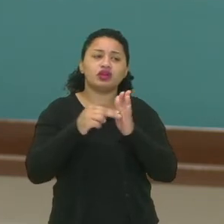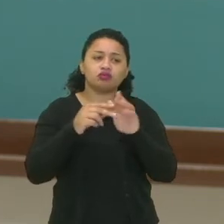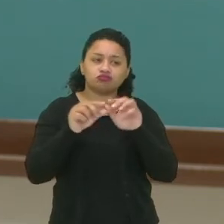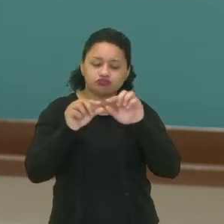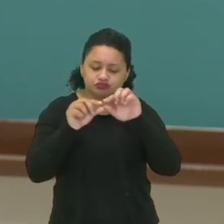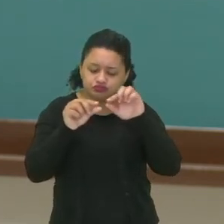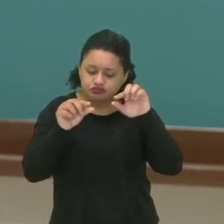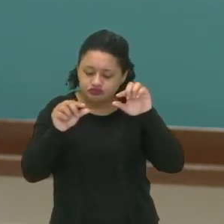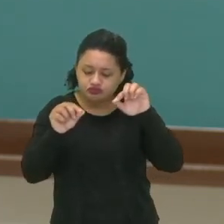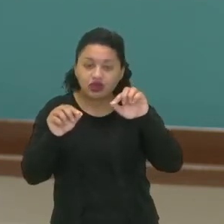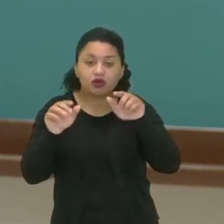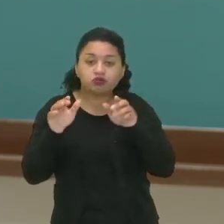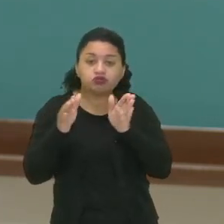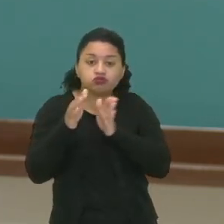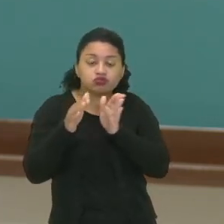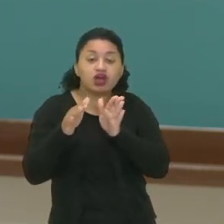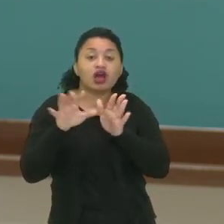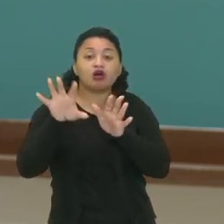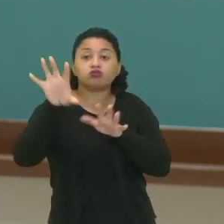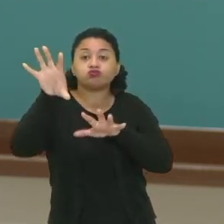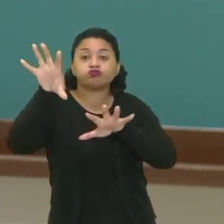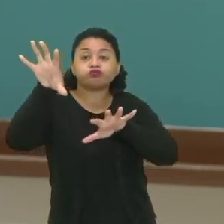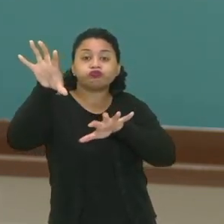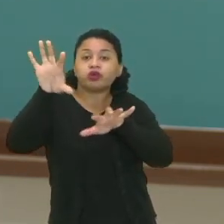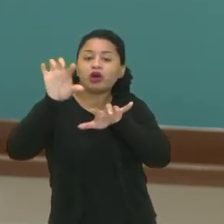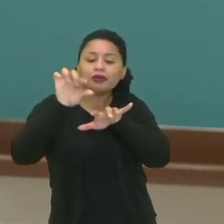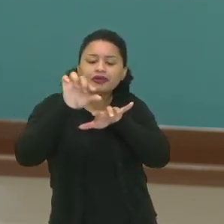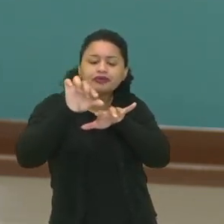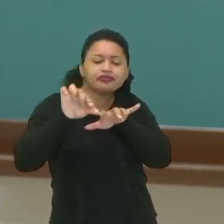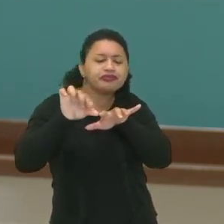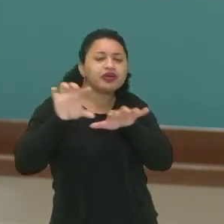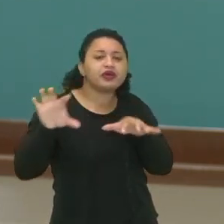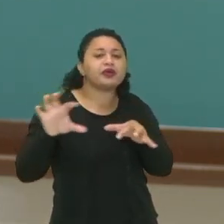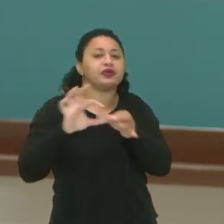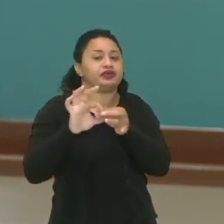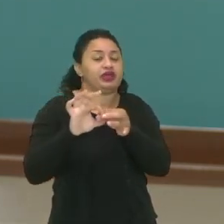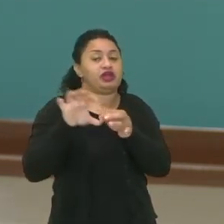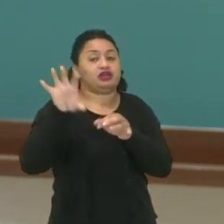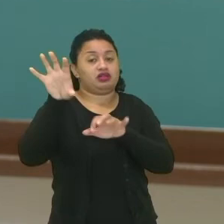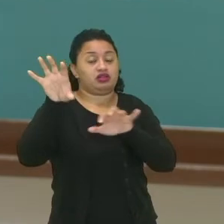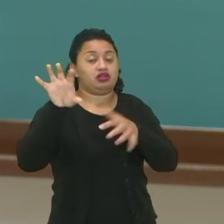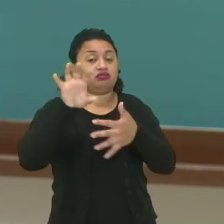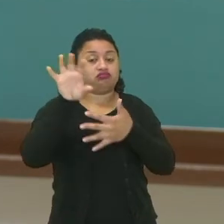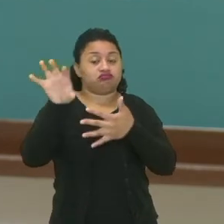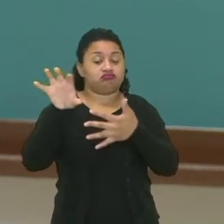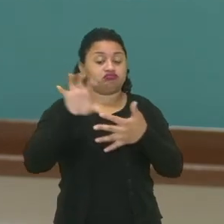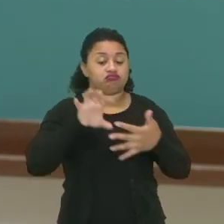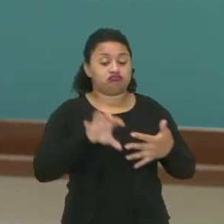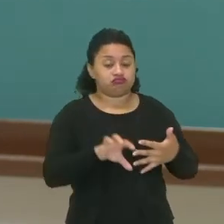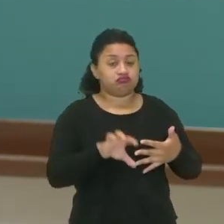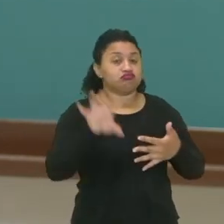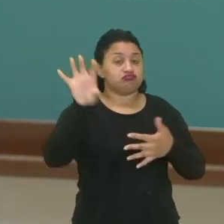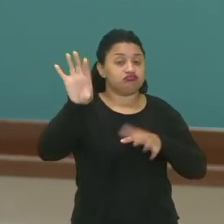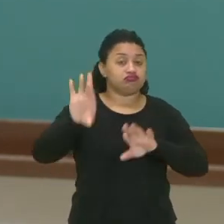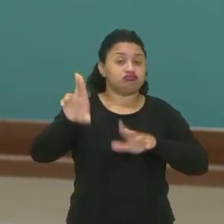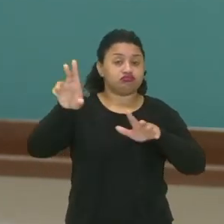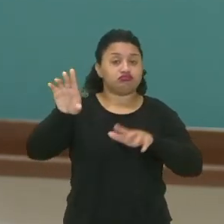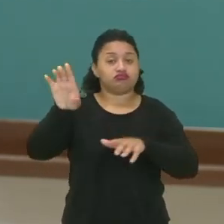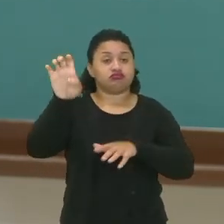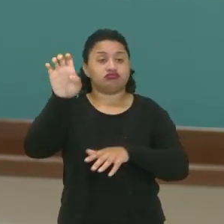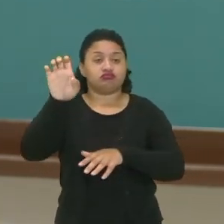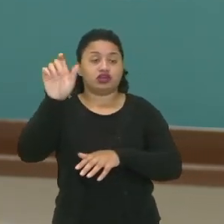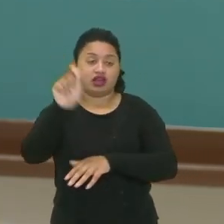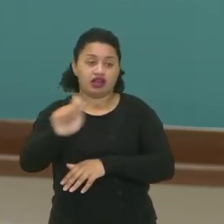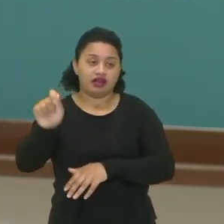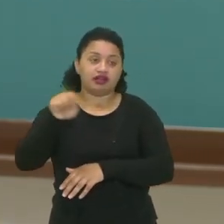de terras que conecta 2 massas maiores de terras, no caso aqui 2 gigantescos continentes,